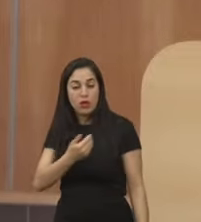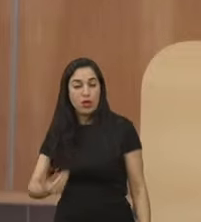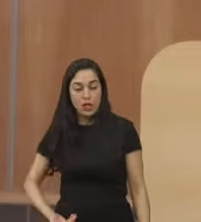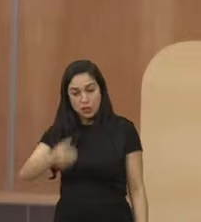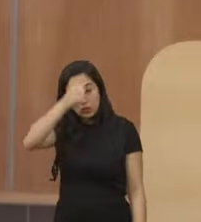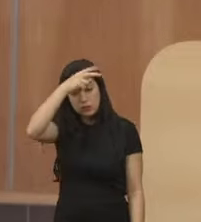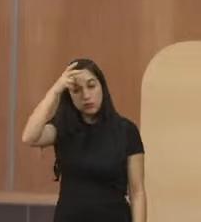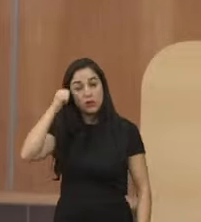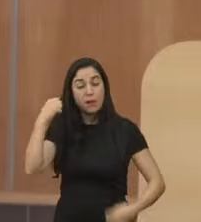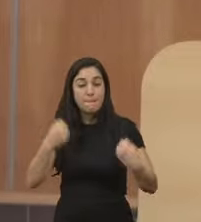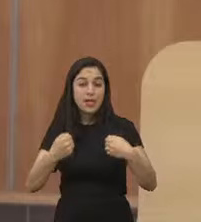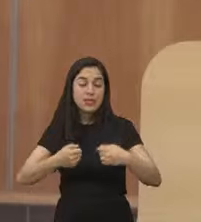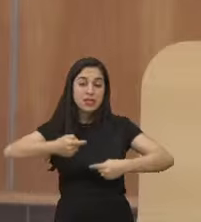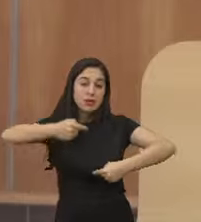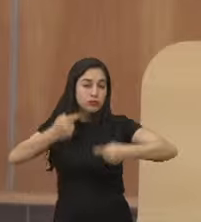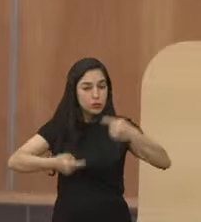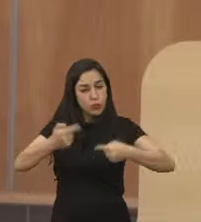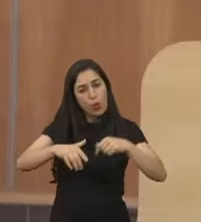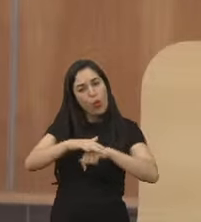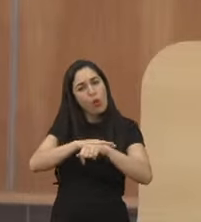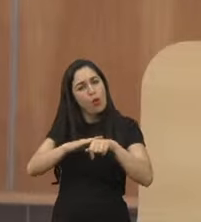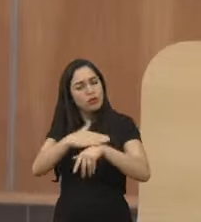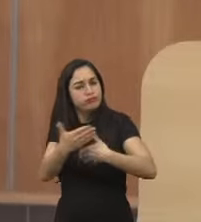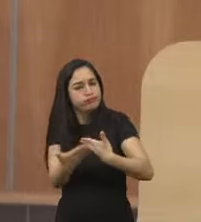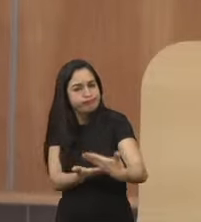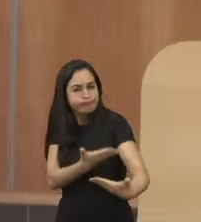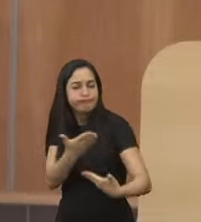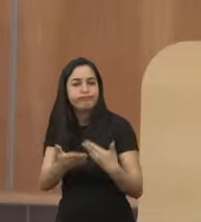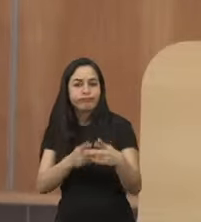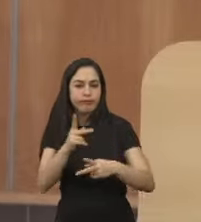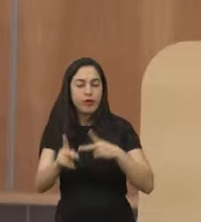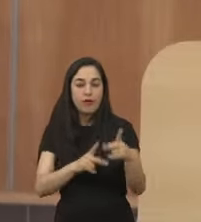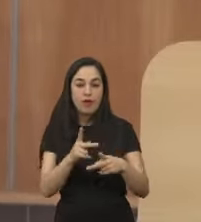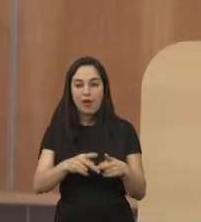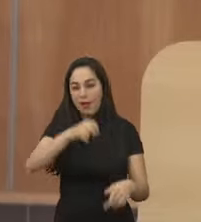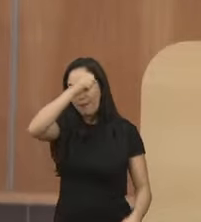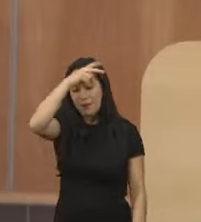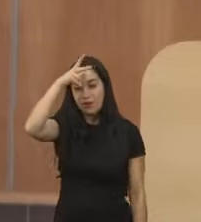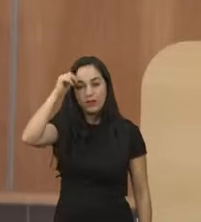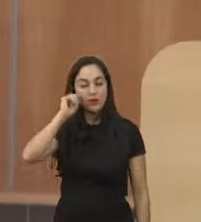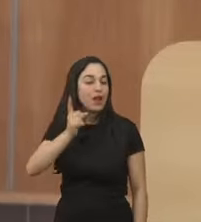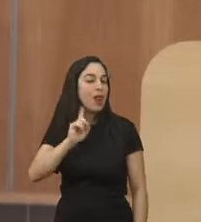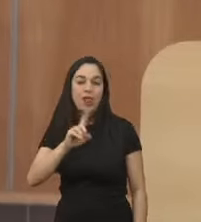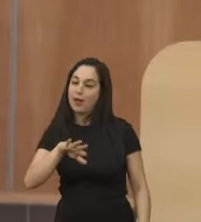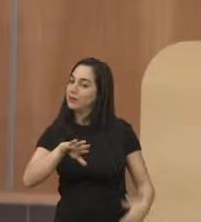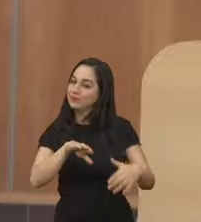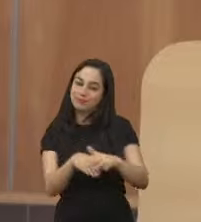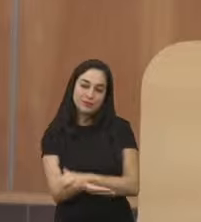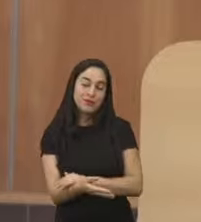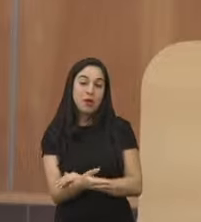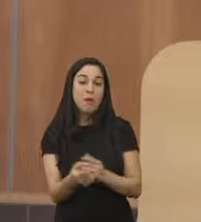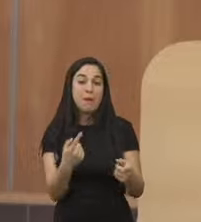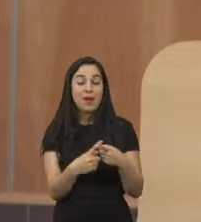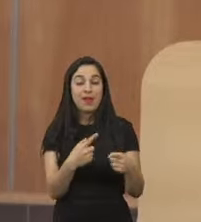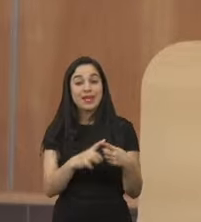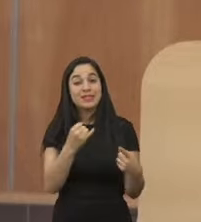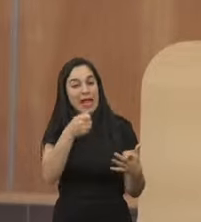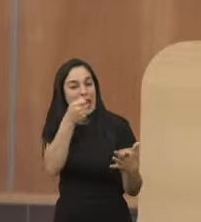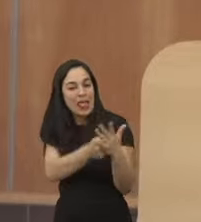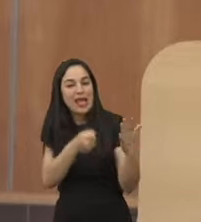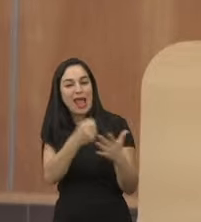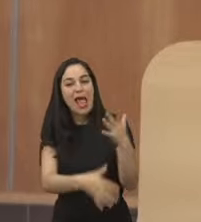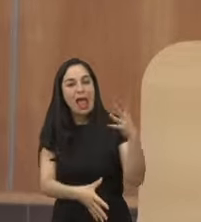ser debatida com a população. A Prefeitura não costuma fazer isso, viu? Se eles estivessem defendendo a emenda, vocês podem ter certeza que